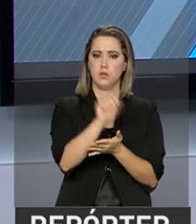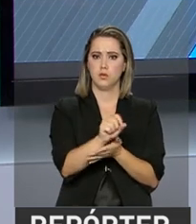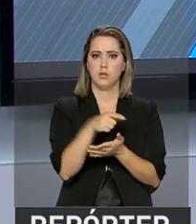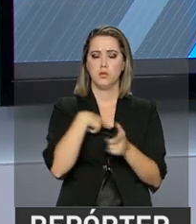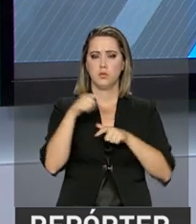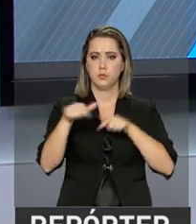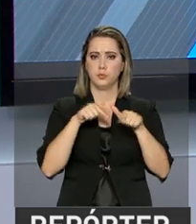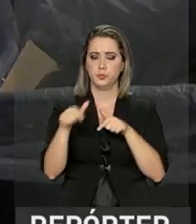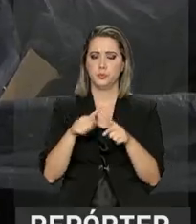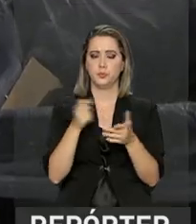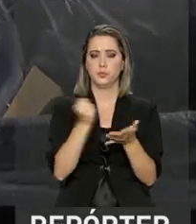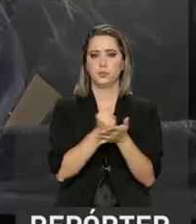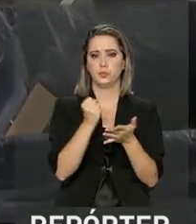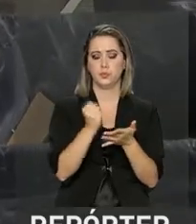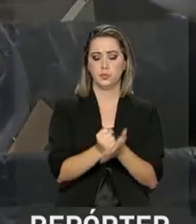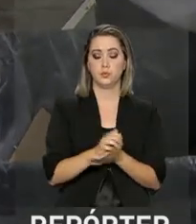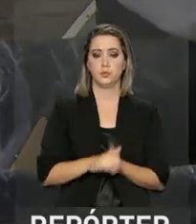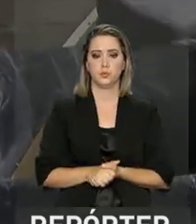assinada.